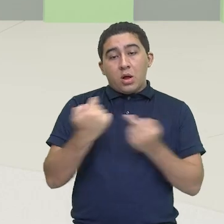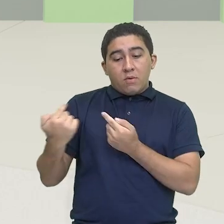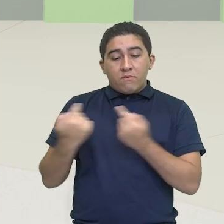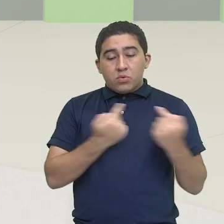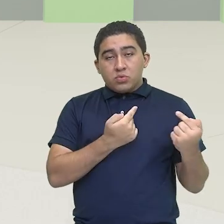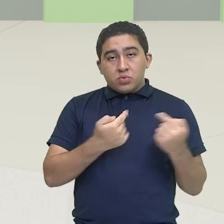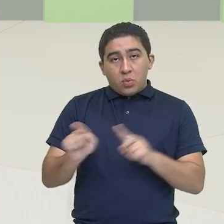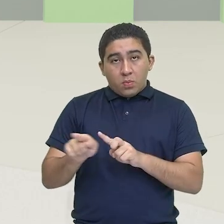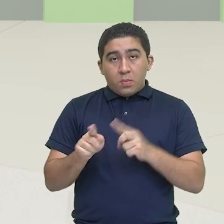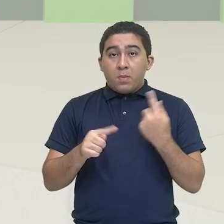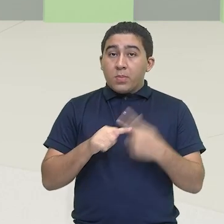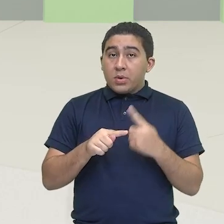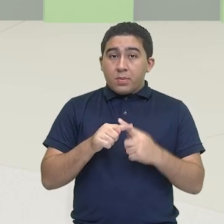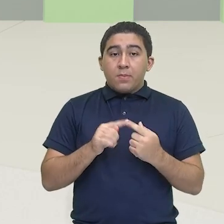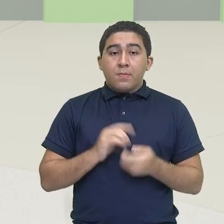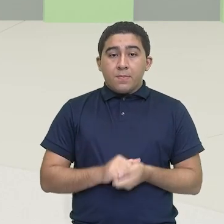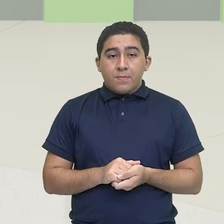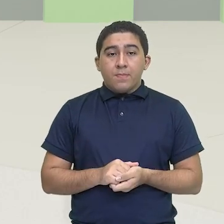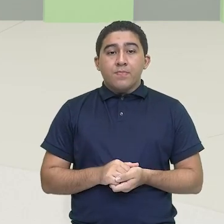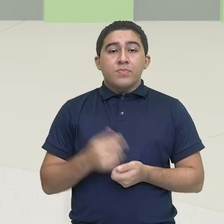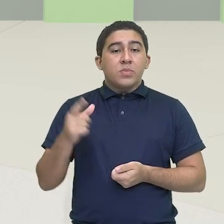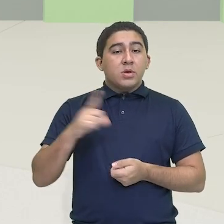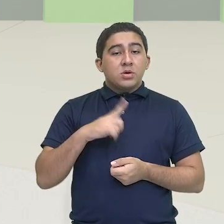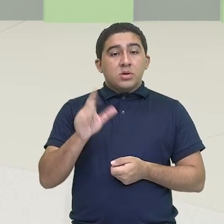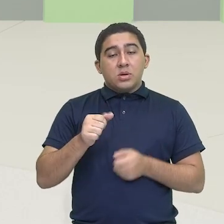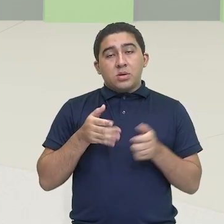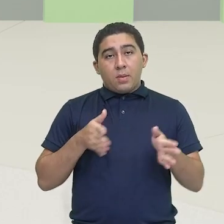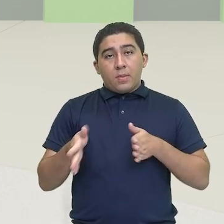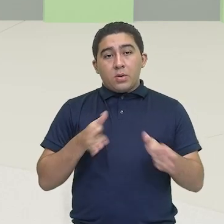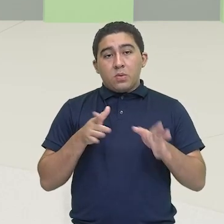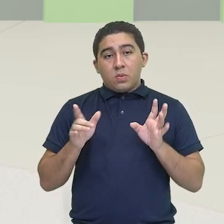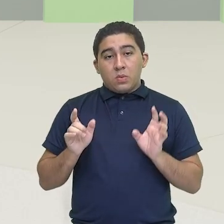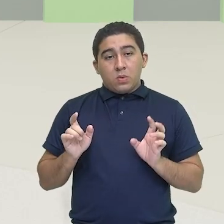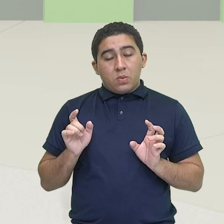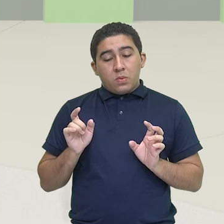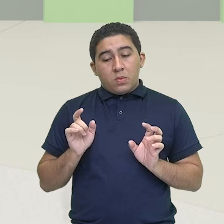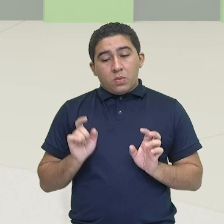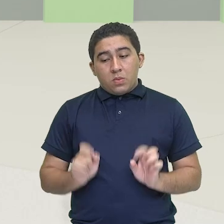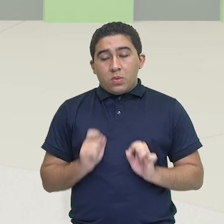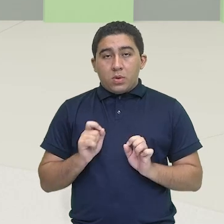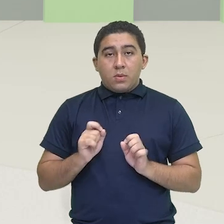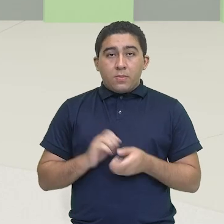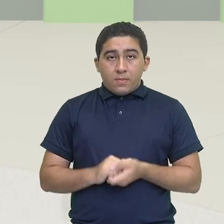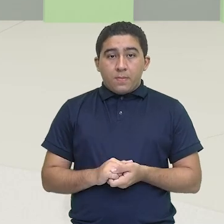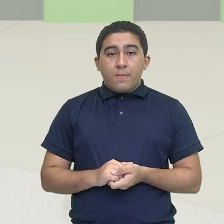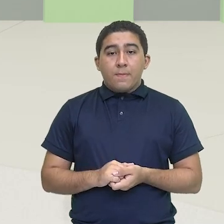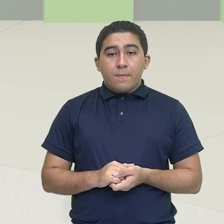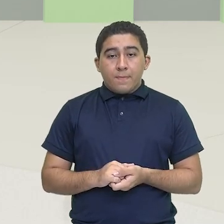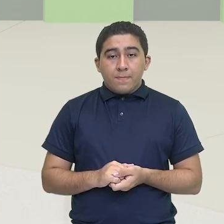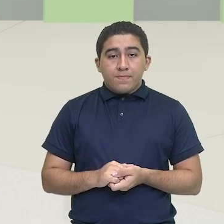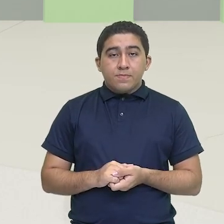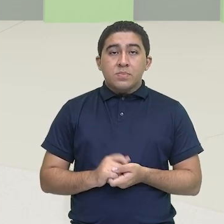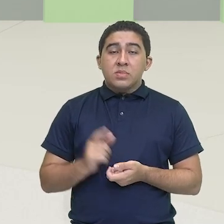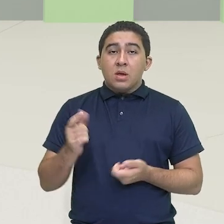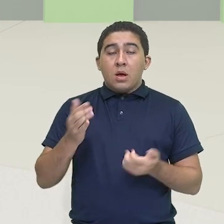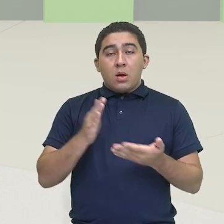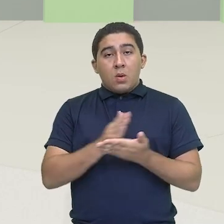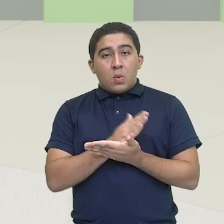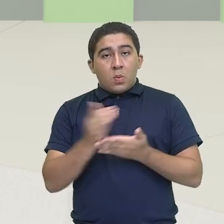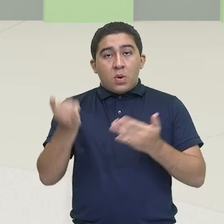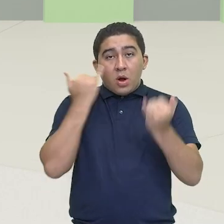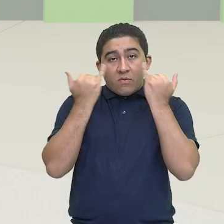revoltou. Por quê? Havia naquele período, né, a difamação de algumas informações que